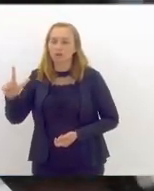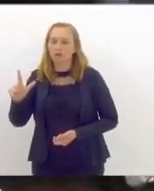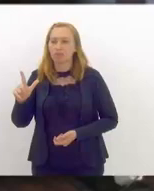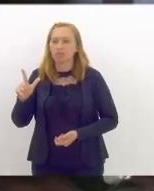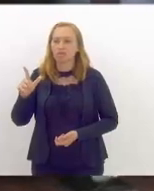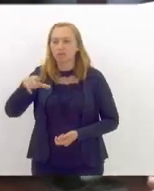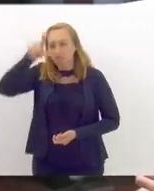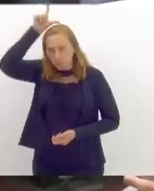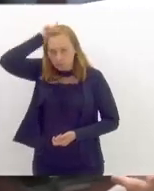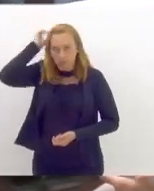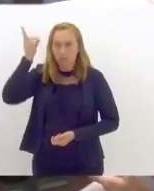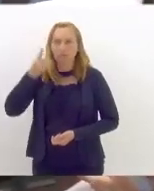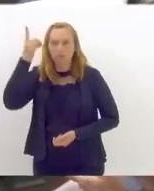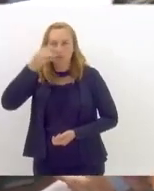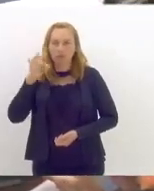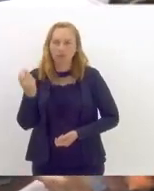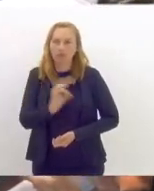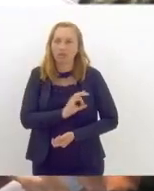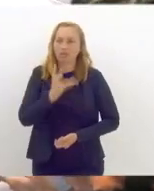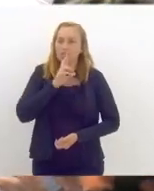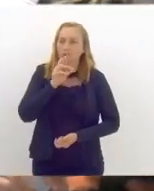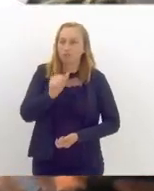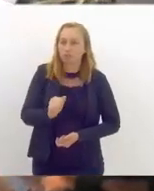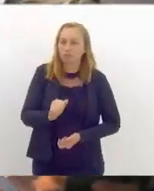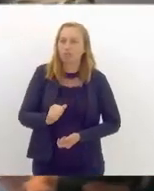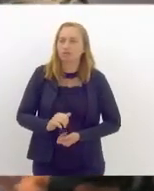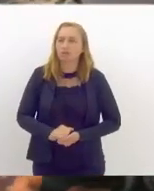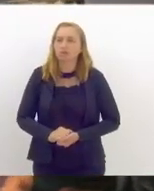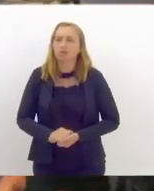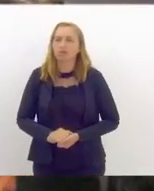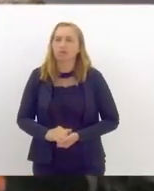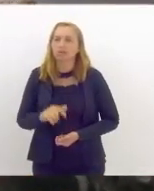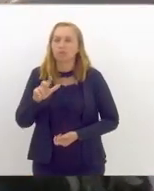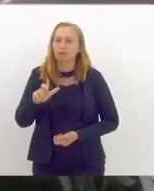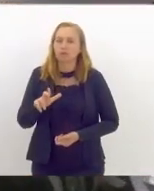Paulo deputada Marta Rocha Rodrigo Amorim Lucinha